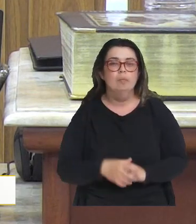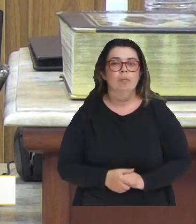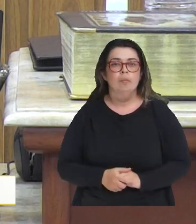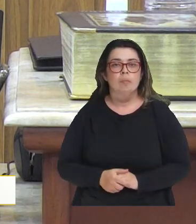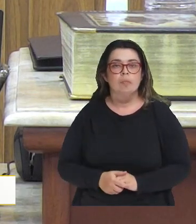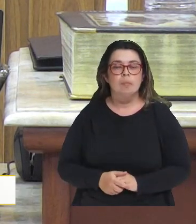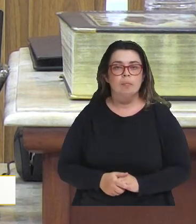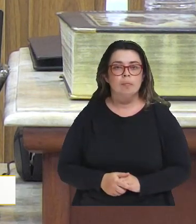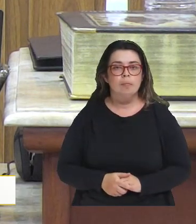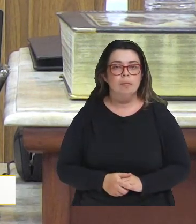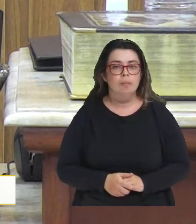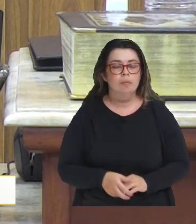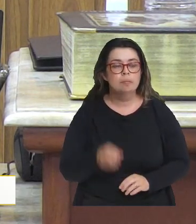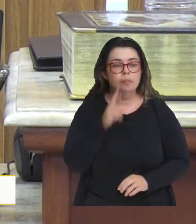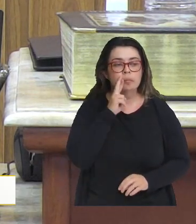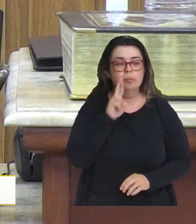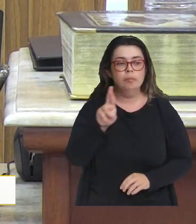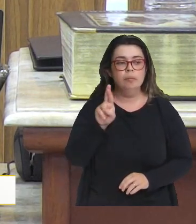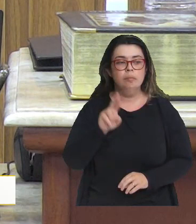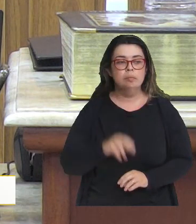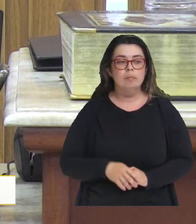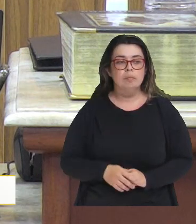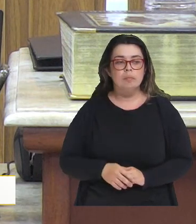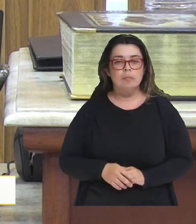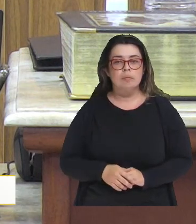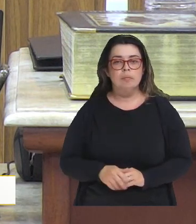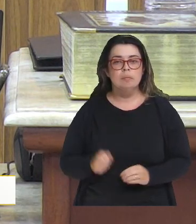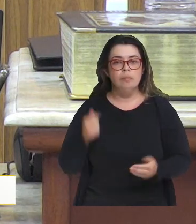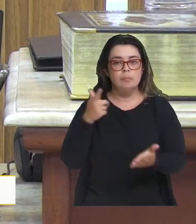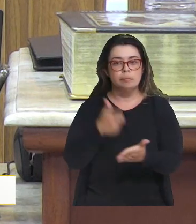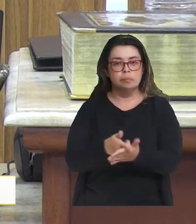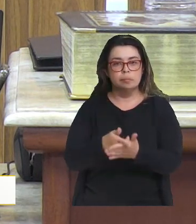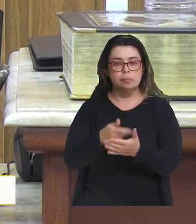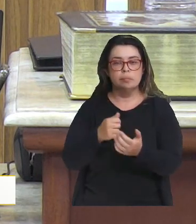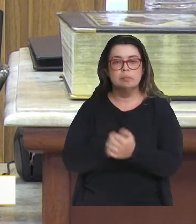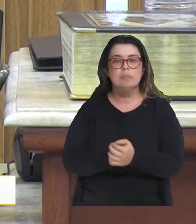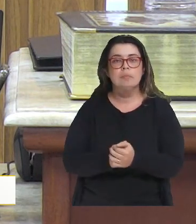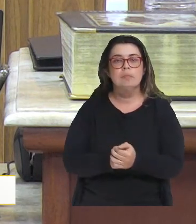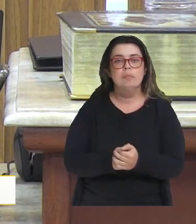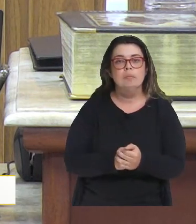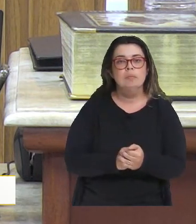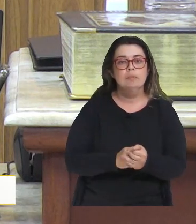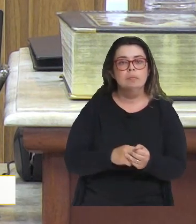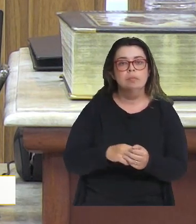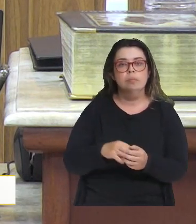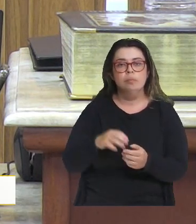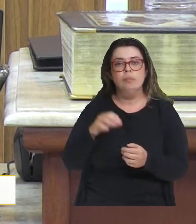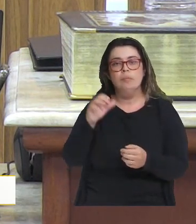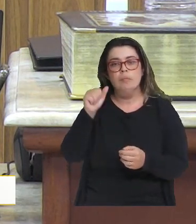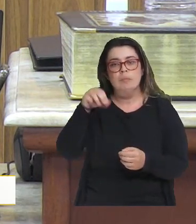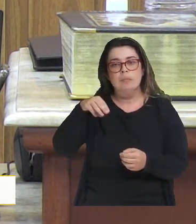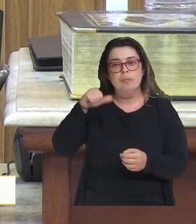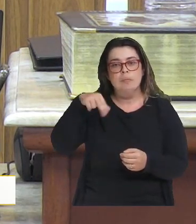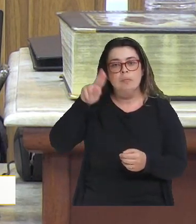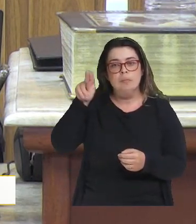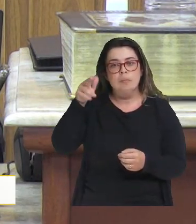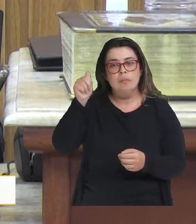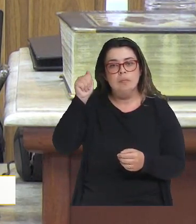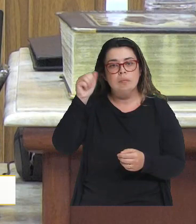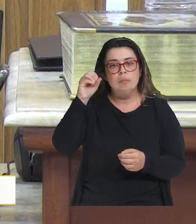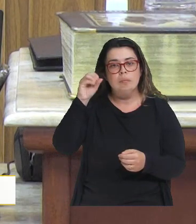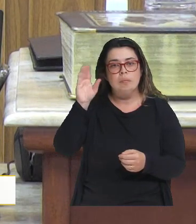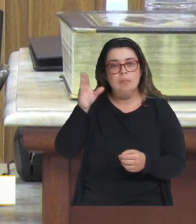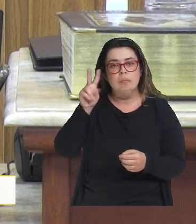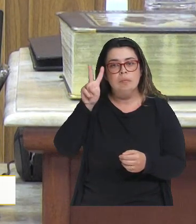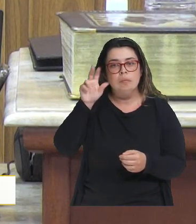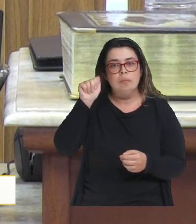E foi nos respondidos que serão adquiridos um caminhão basculante de 12 metros cúbicos e também uma pá